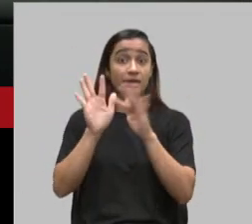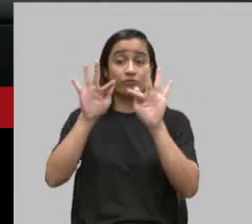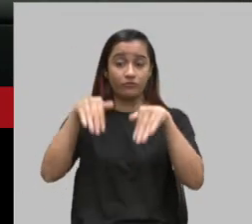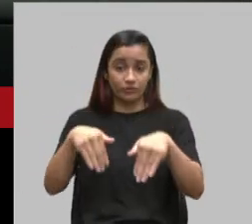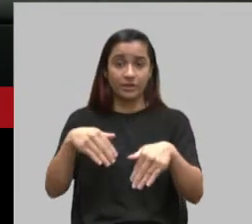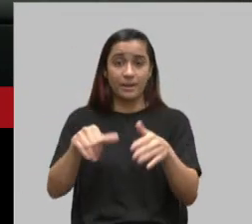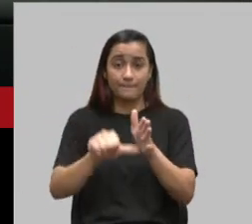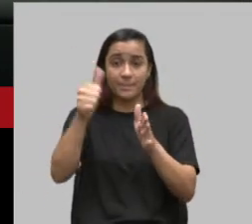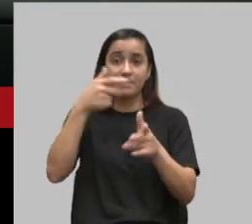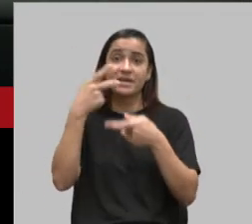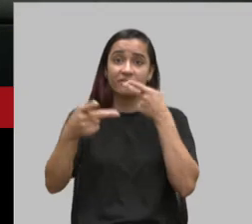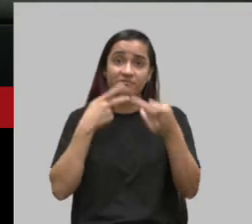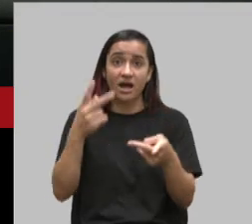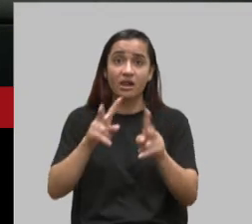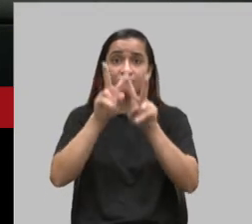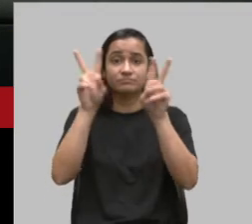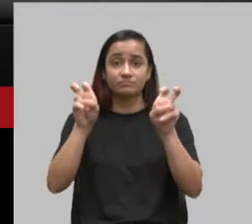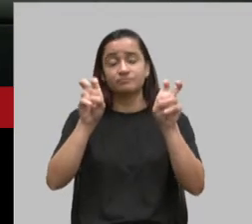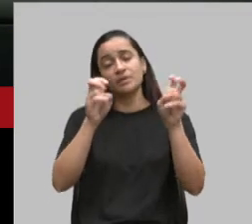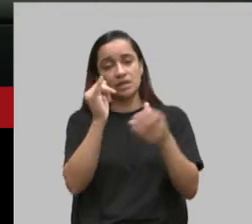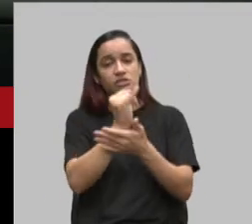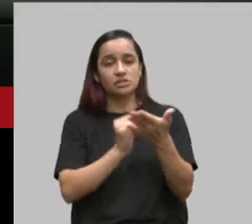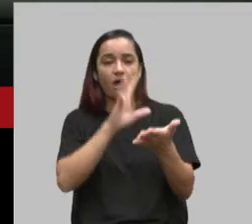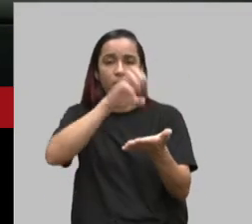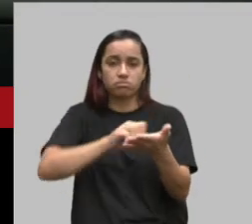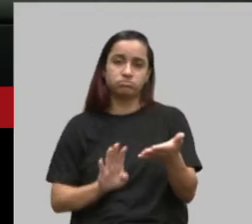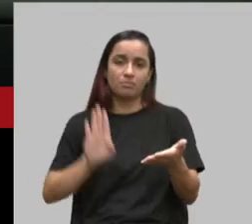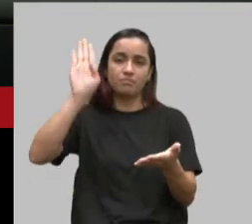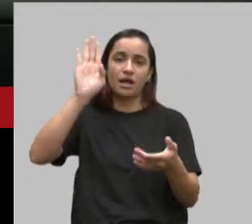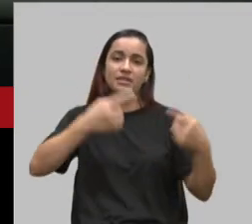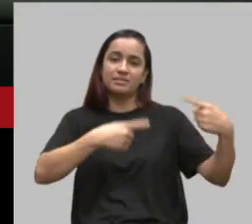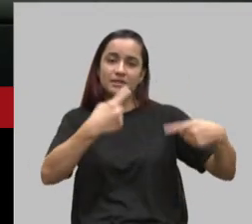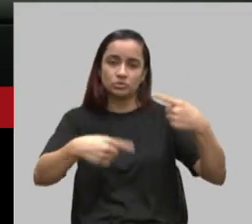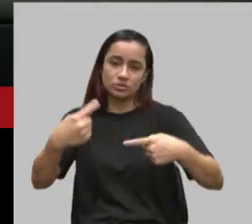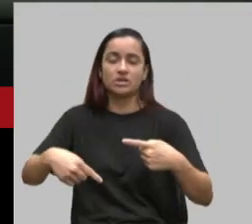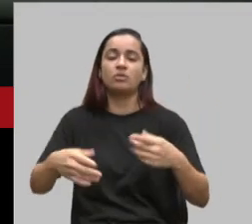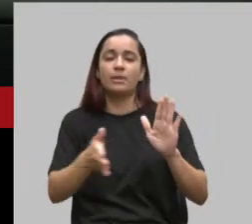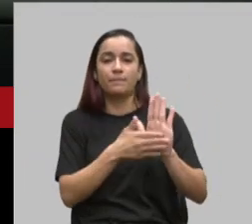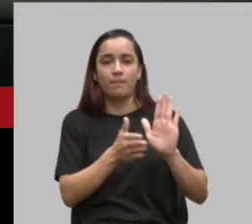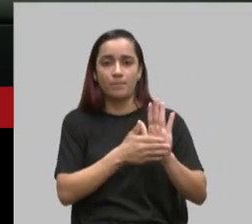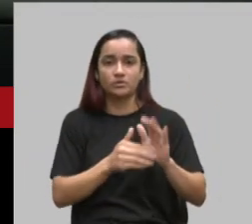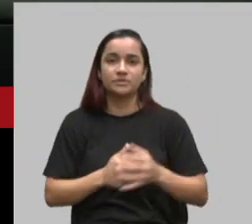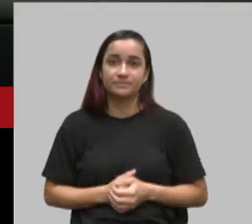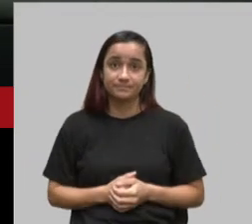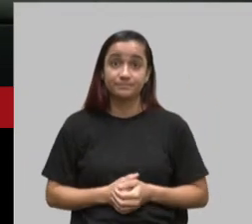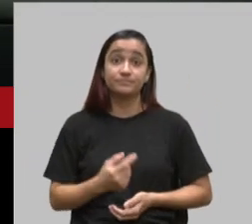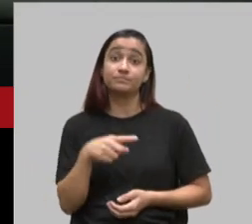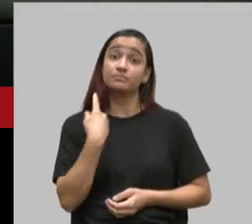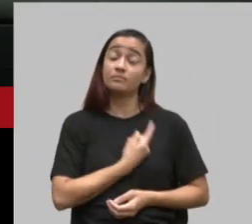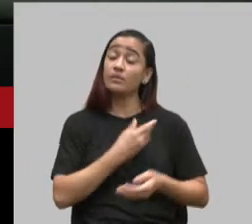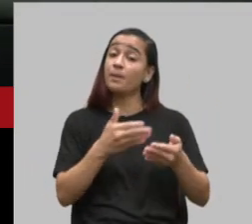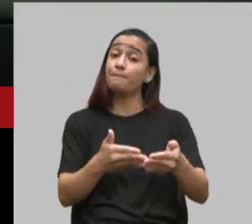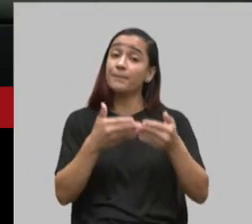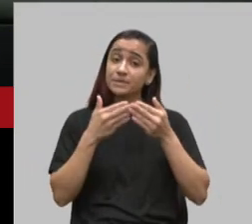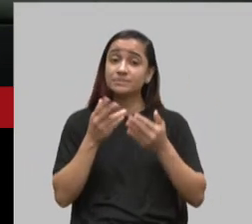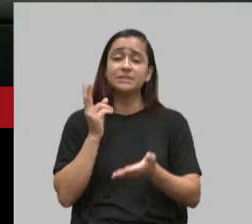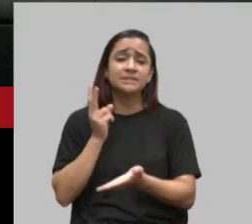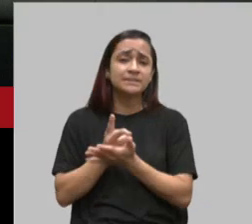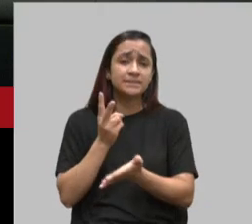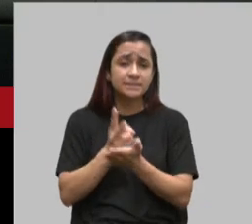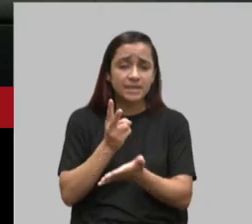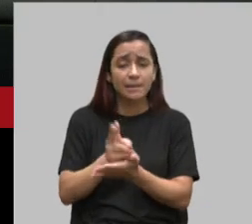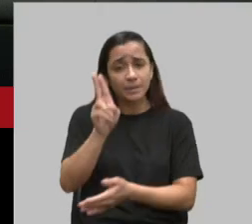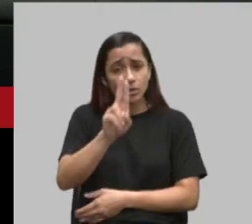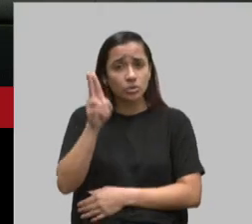serão consideradas inscritas para discutir a proposta em questão Pedimos que sempre que forem fazer o uso da palavra